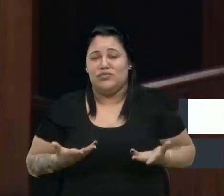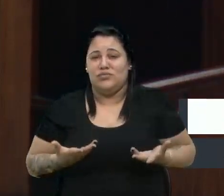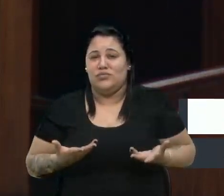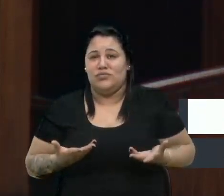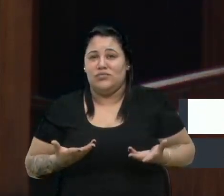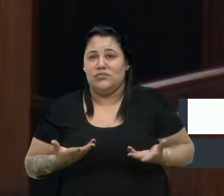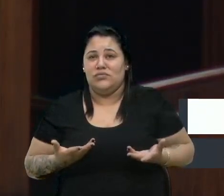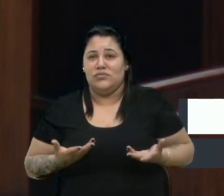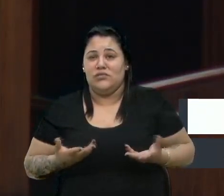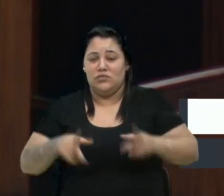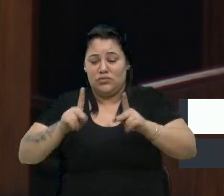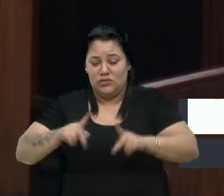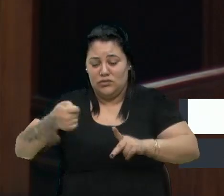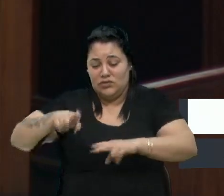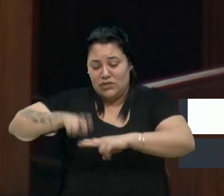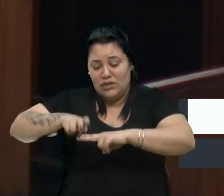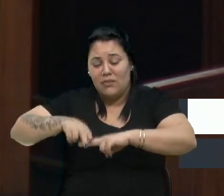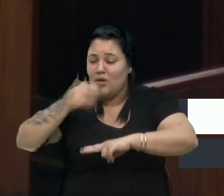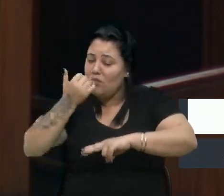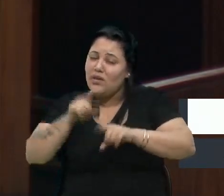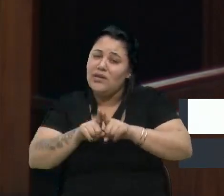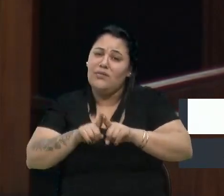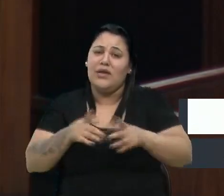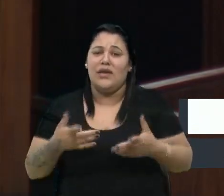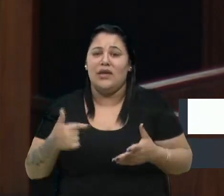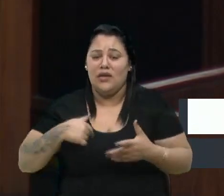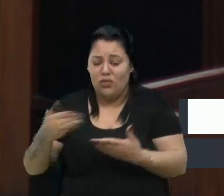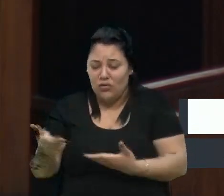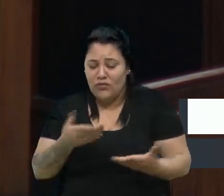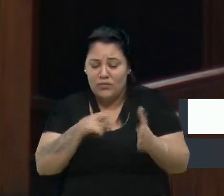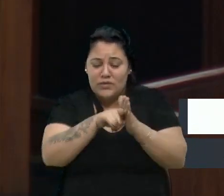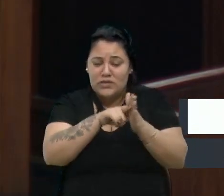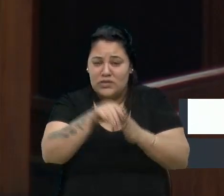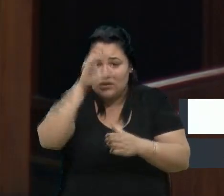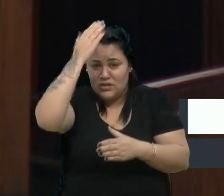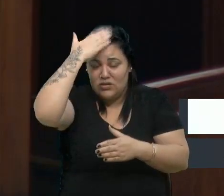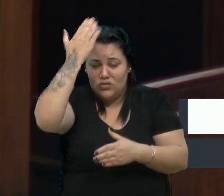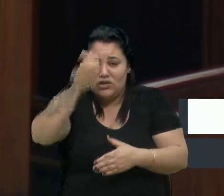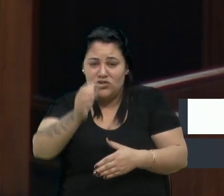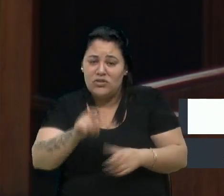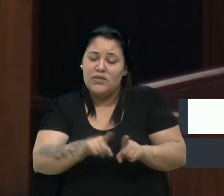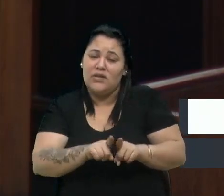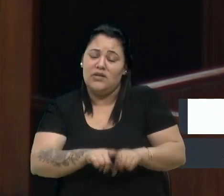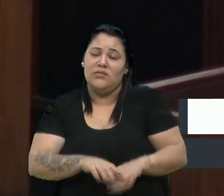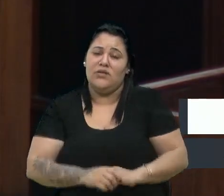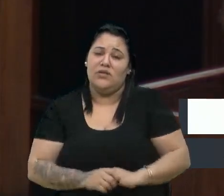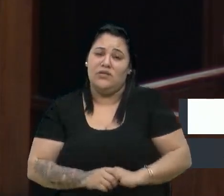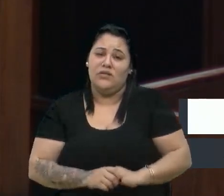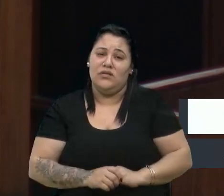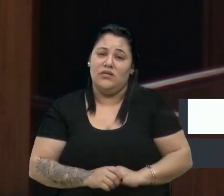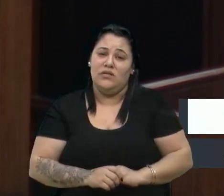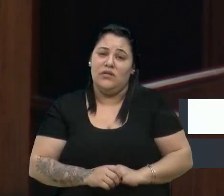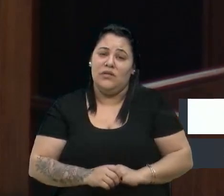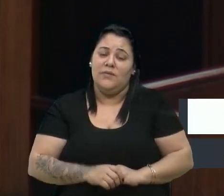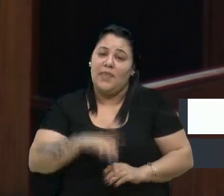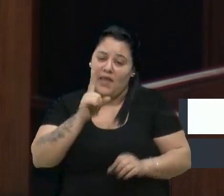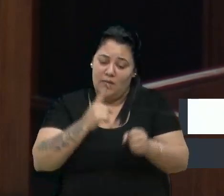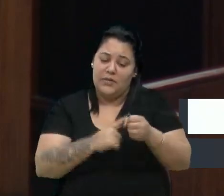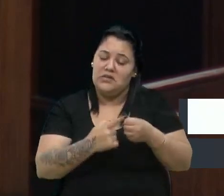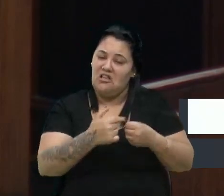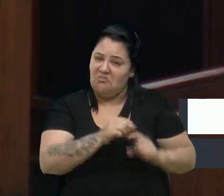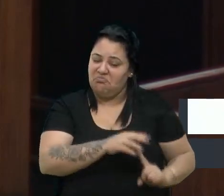precisam sentar e eu convido, pesquisem em Curitiba, já que é uma cidade